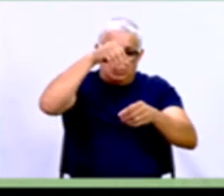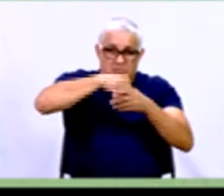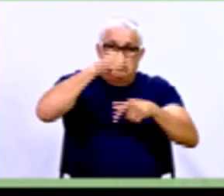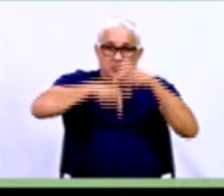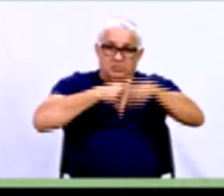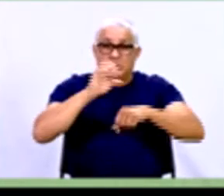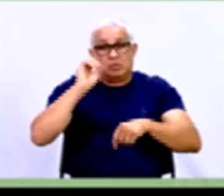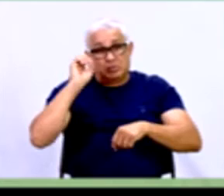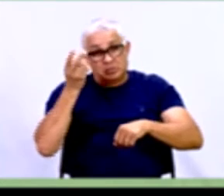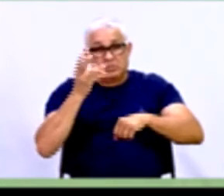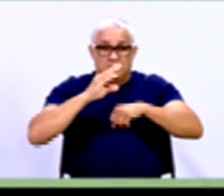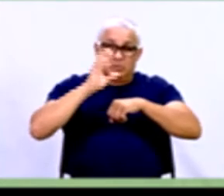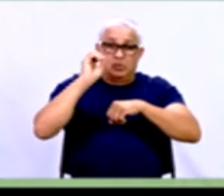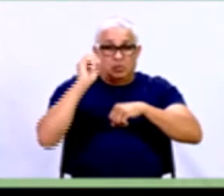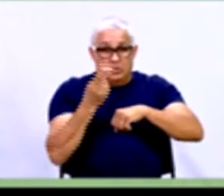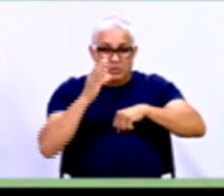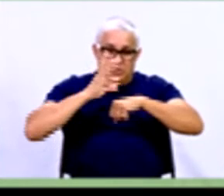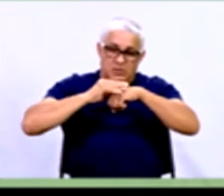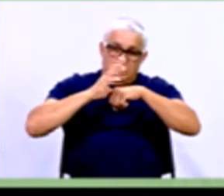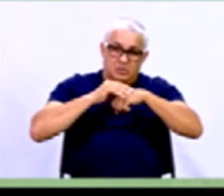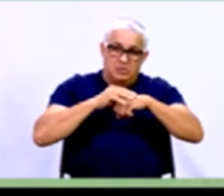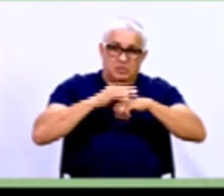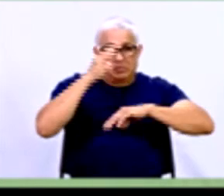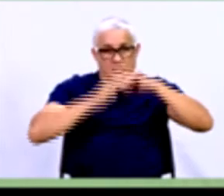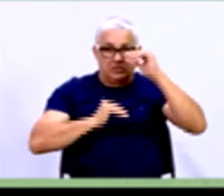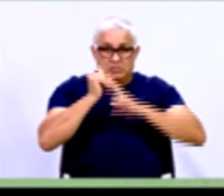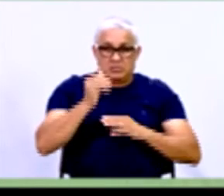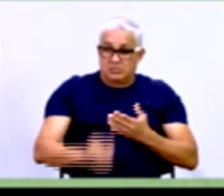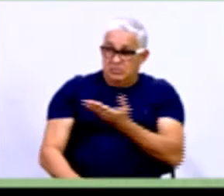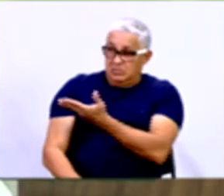uma doença profissional. Professor?